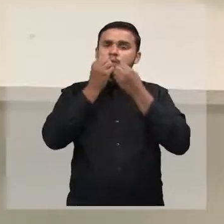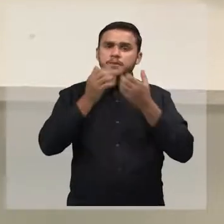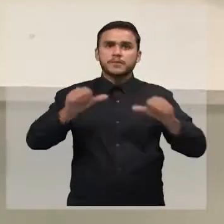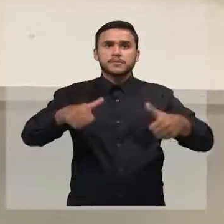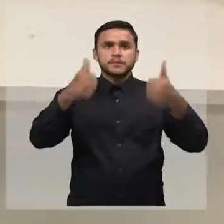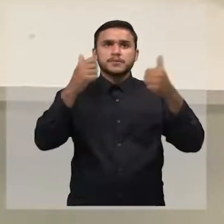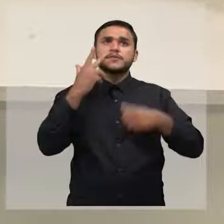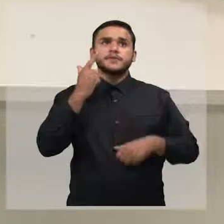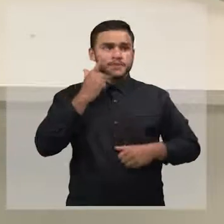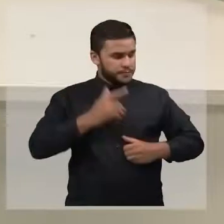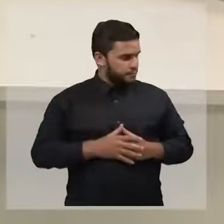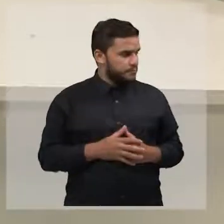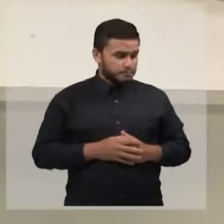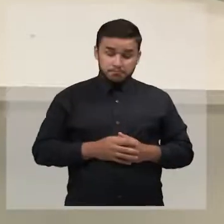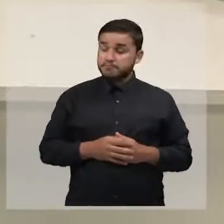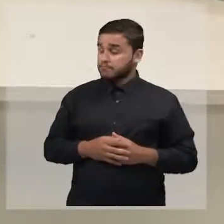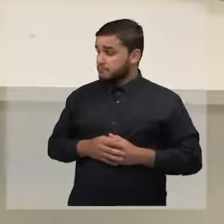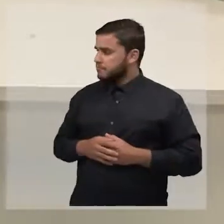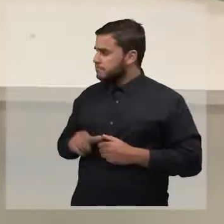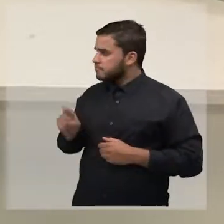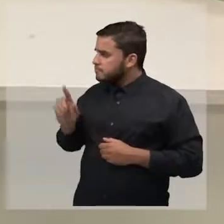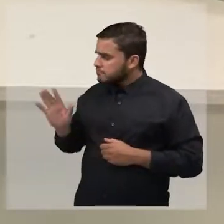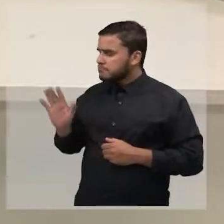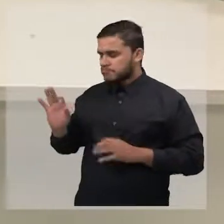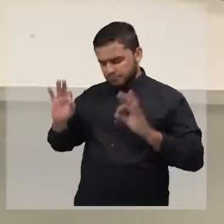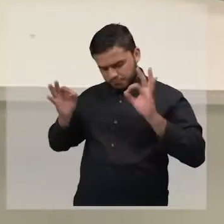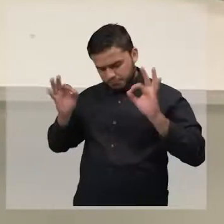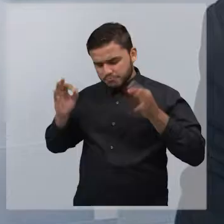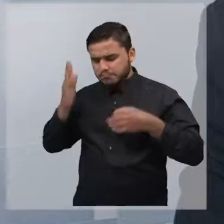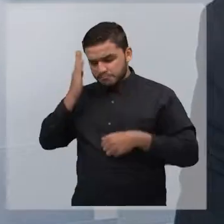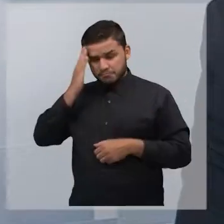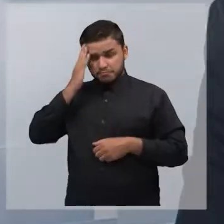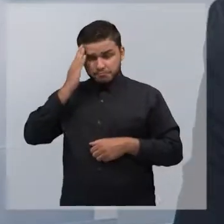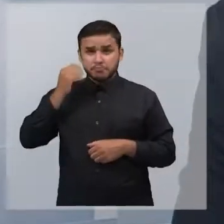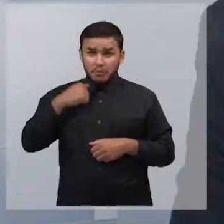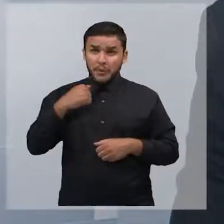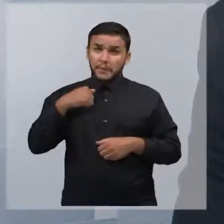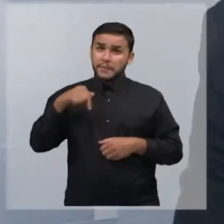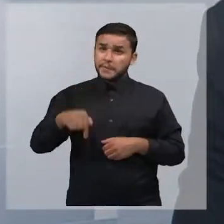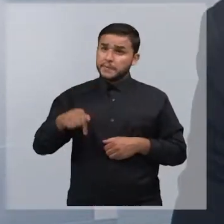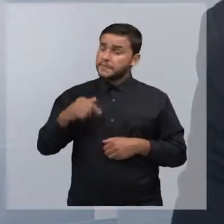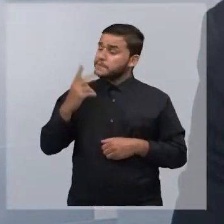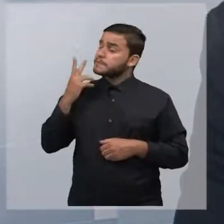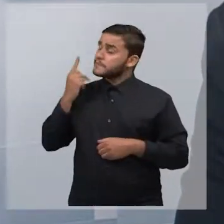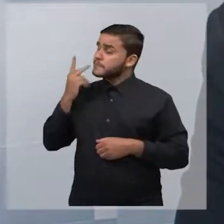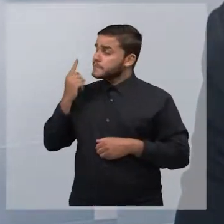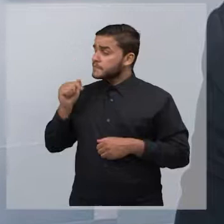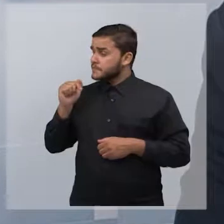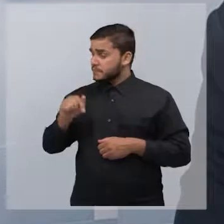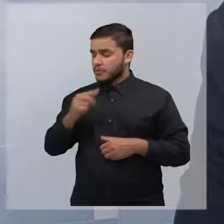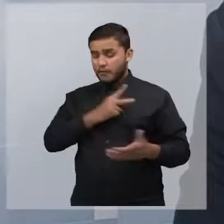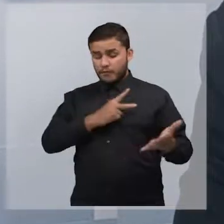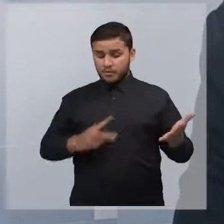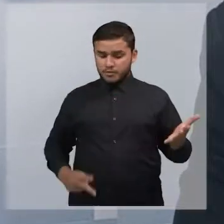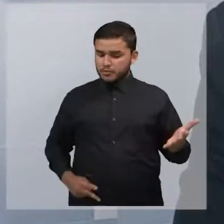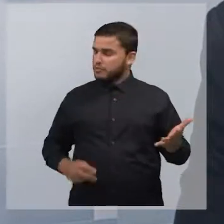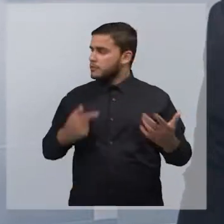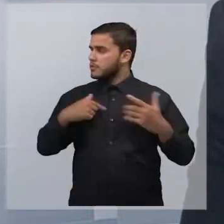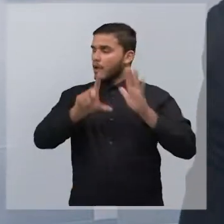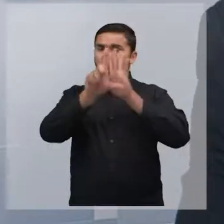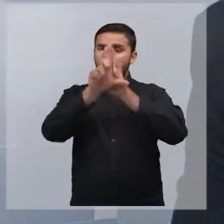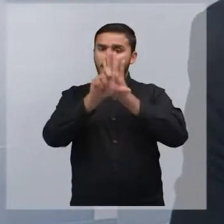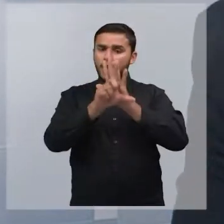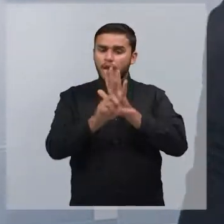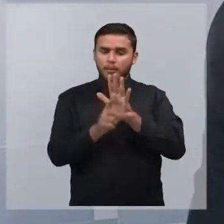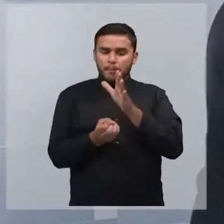na construção da cidade? Olha, não tenho dúvida nenhuma que, primeiro, que nós, como vereadores, é o nosso dever, além